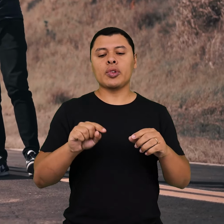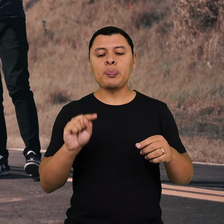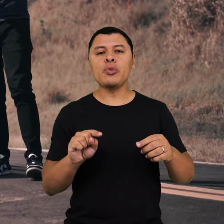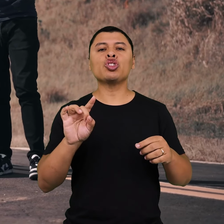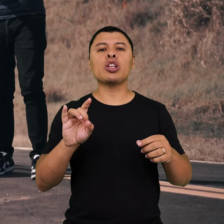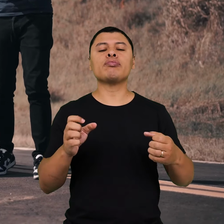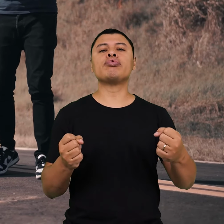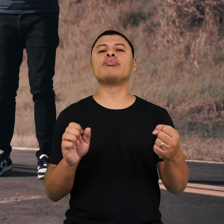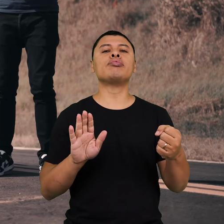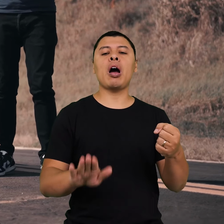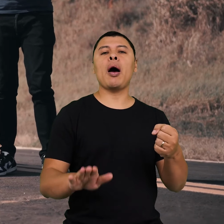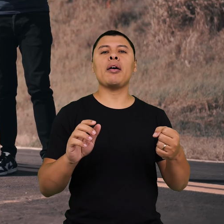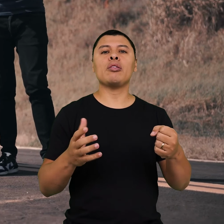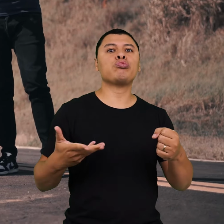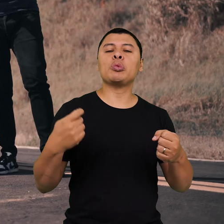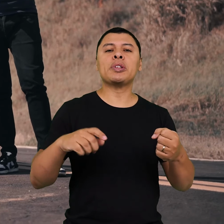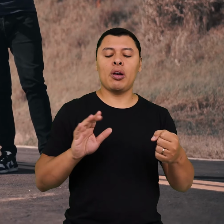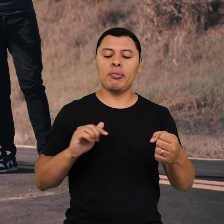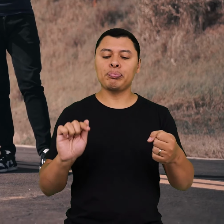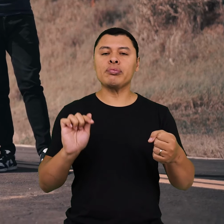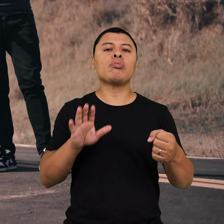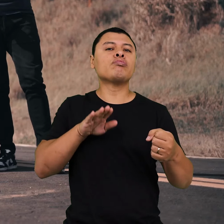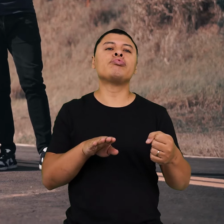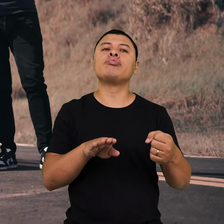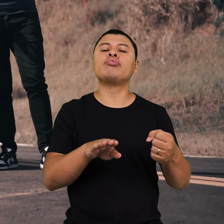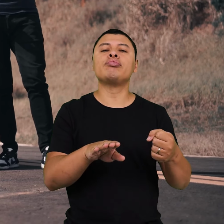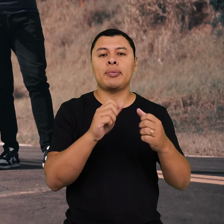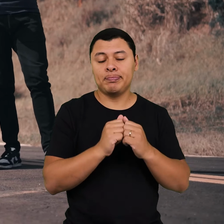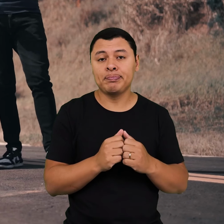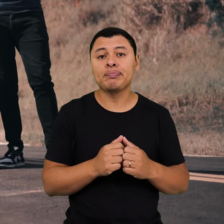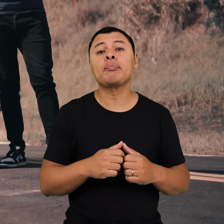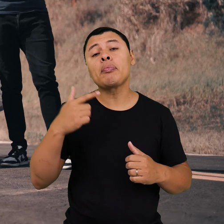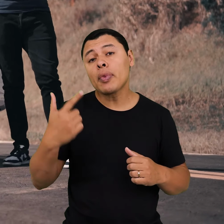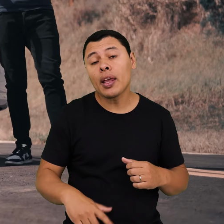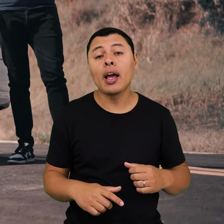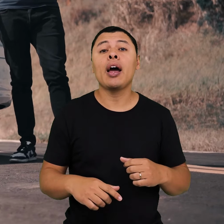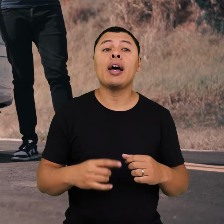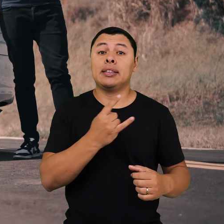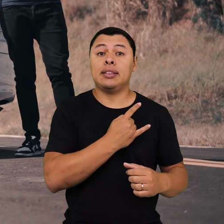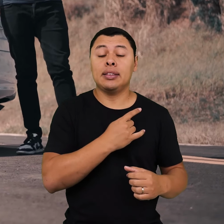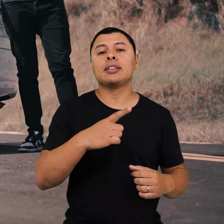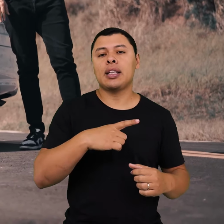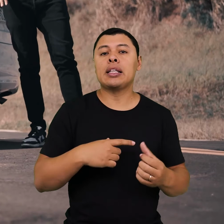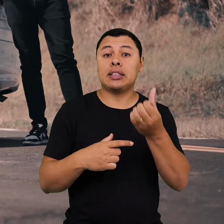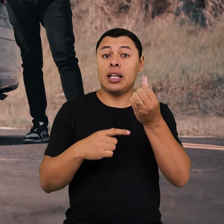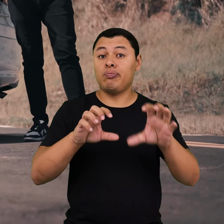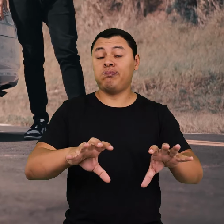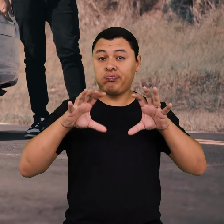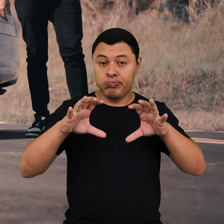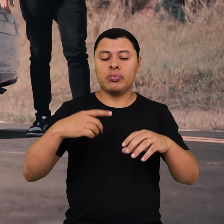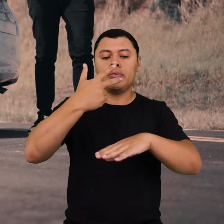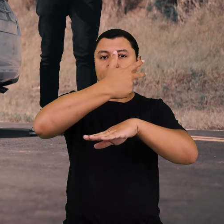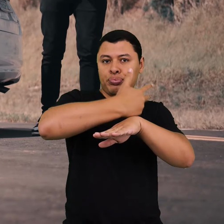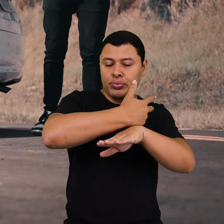City Hatch, em termos de equipamento, ele tem 6 airbags, câmera de ré, sensor de estacionamento à traseira, que esse carro aqui não tem, e também